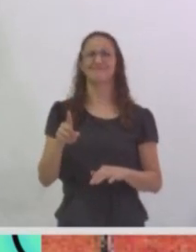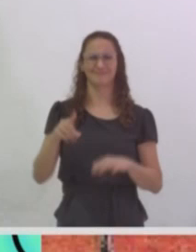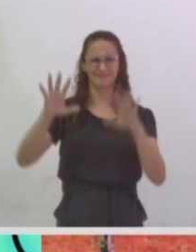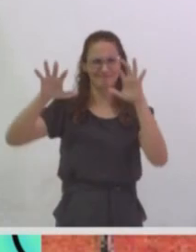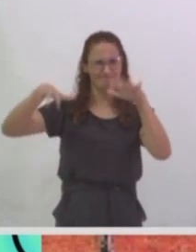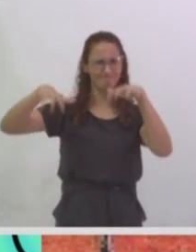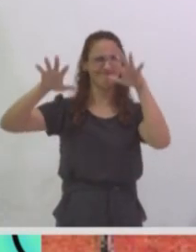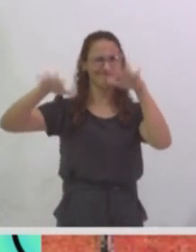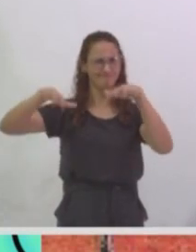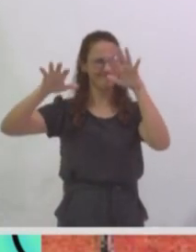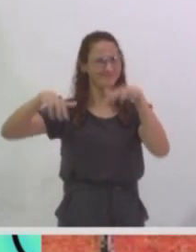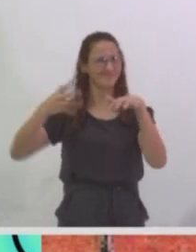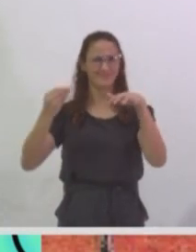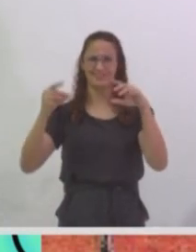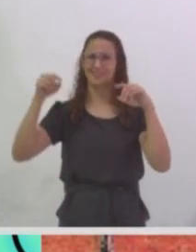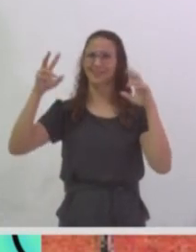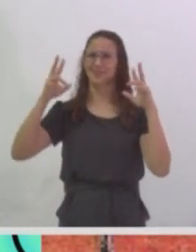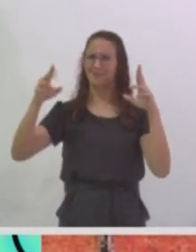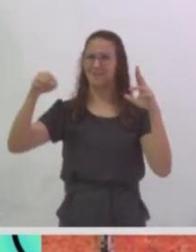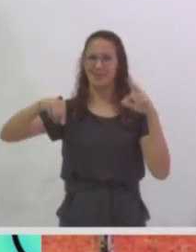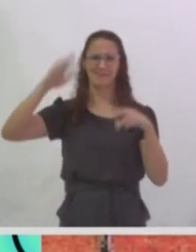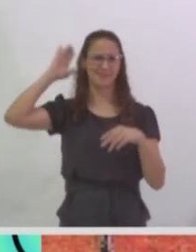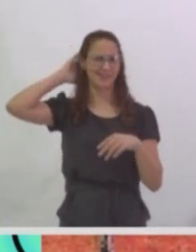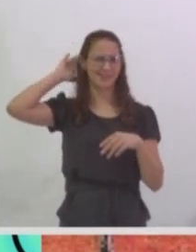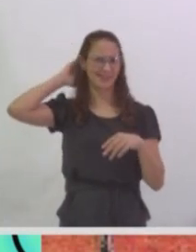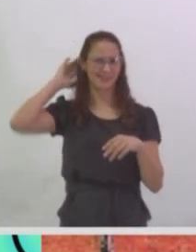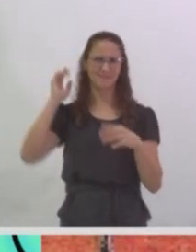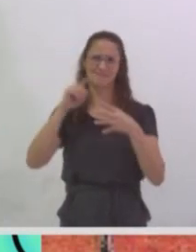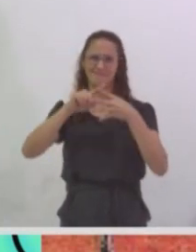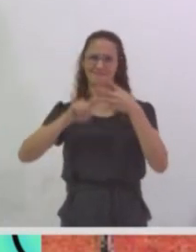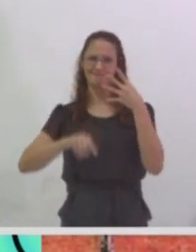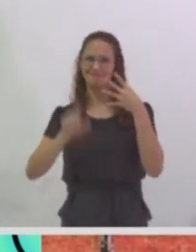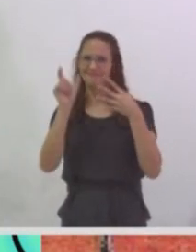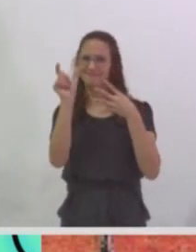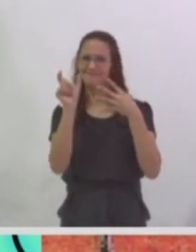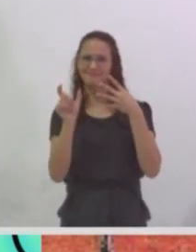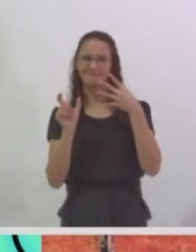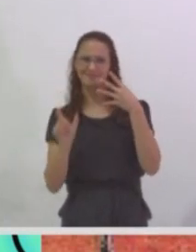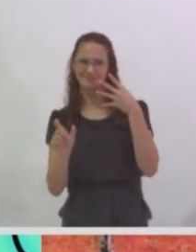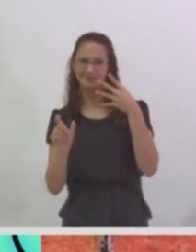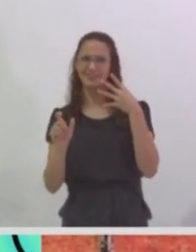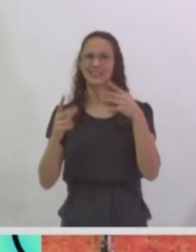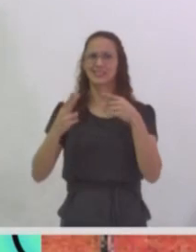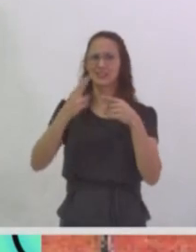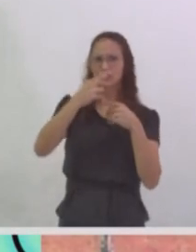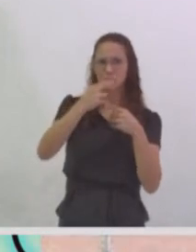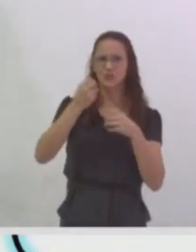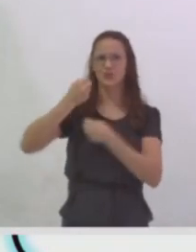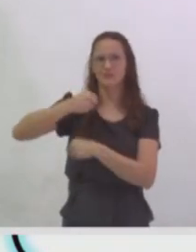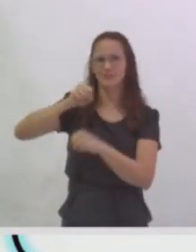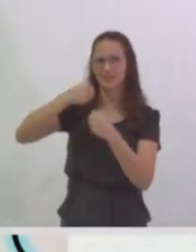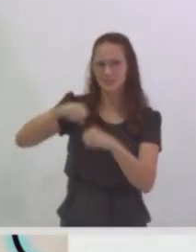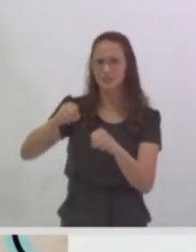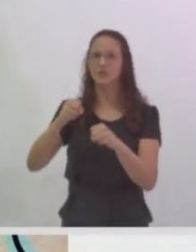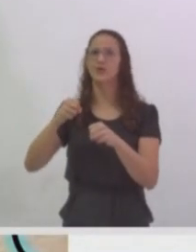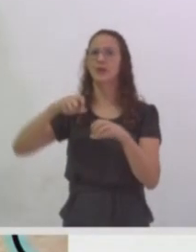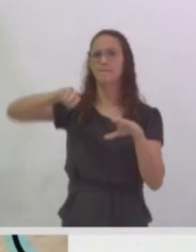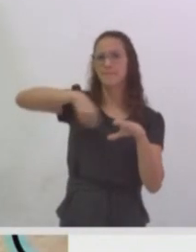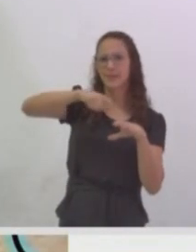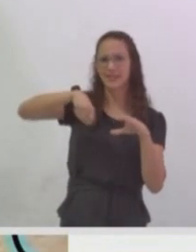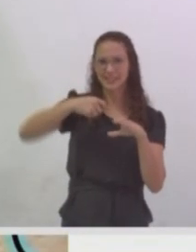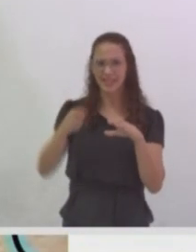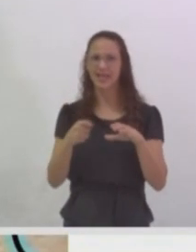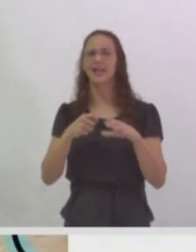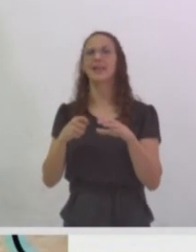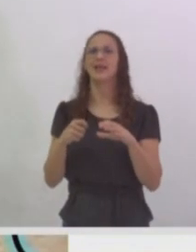palavras: tesoura, vassoura, panela e capela. E assim foi